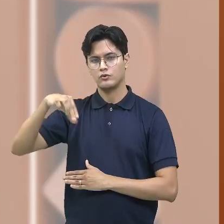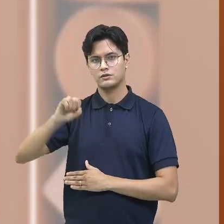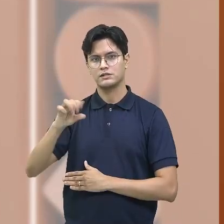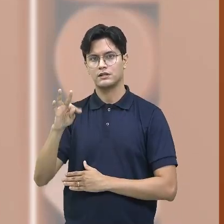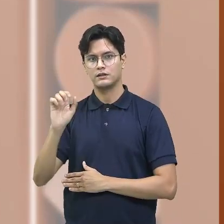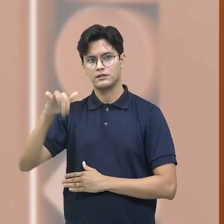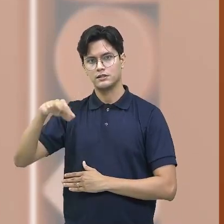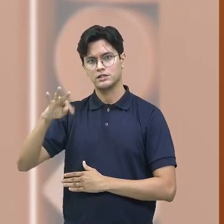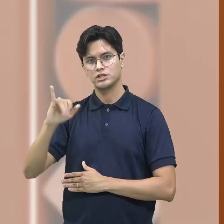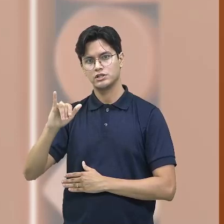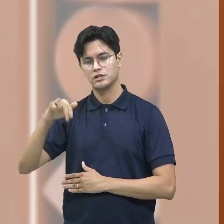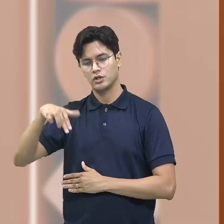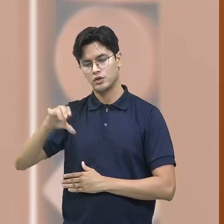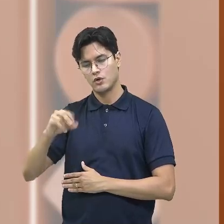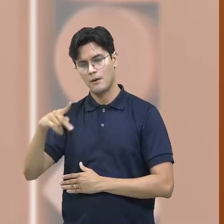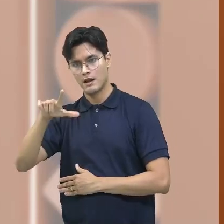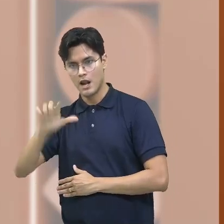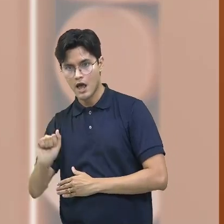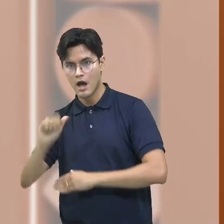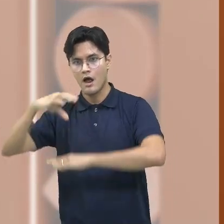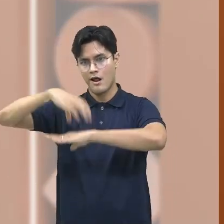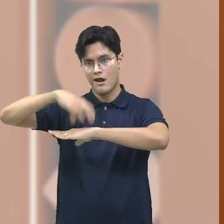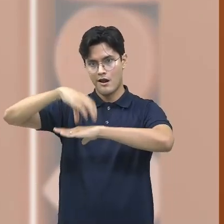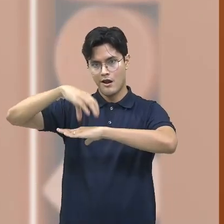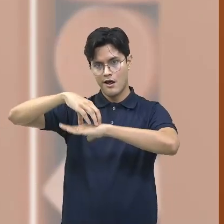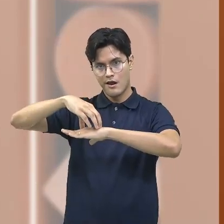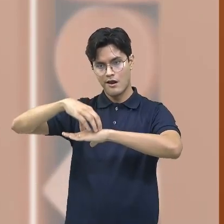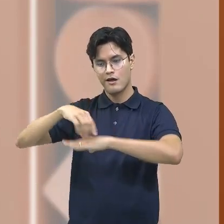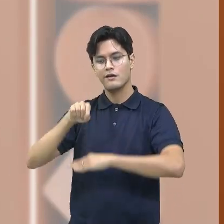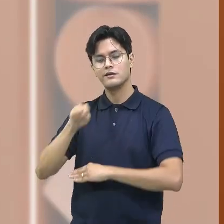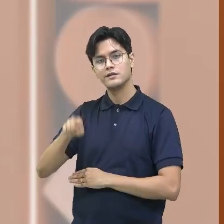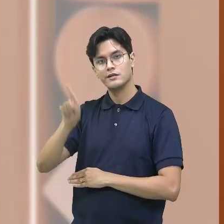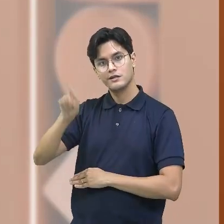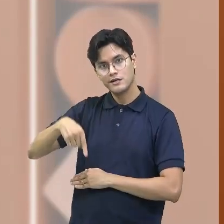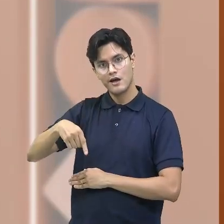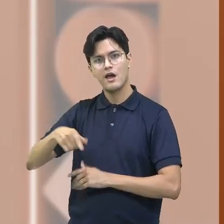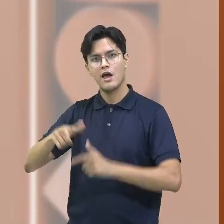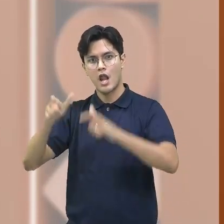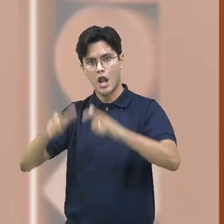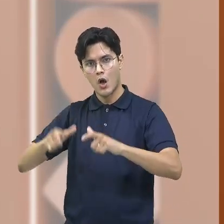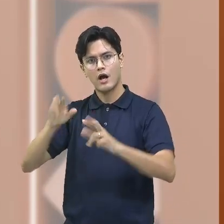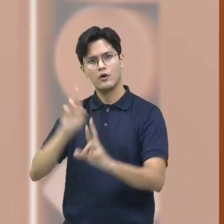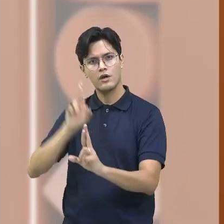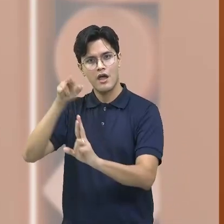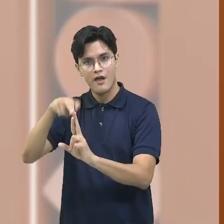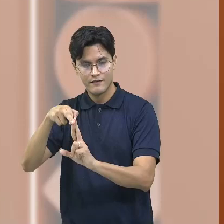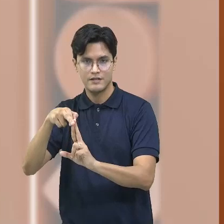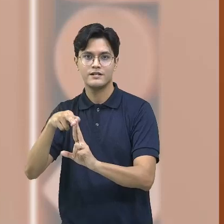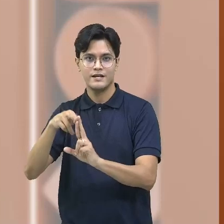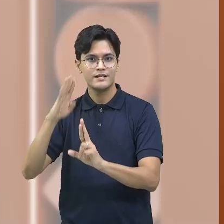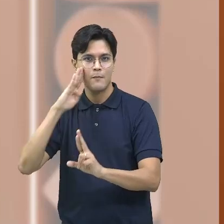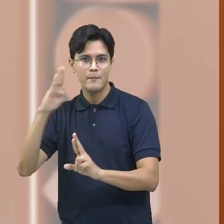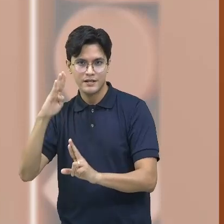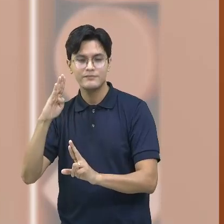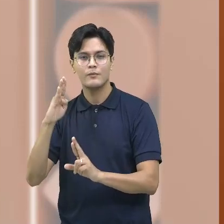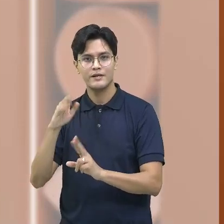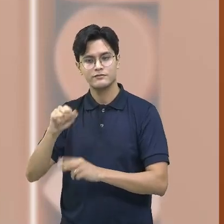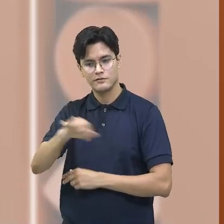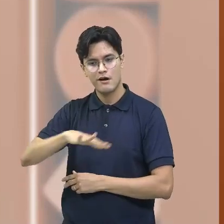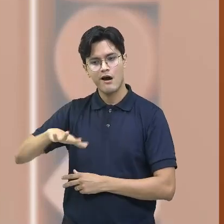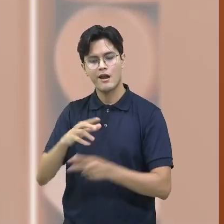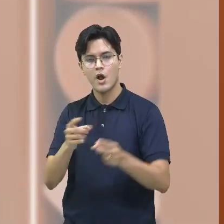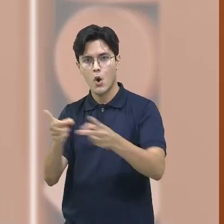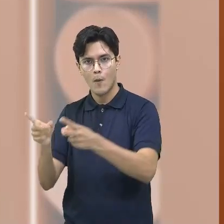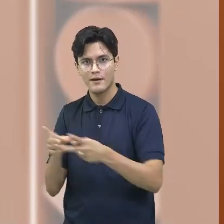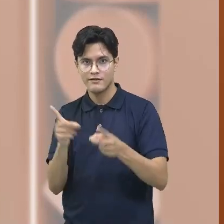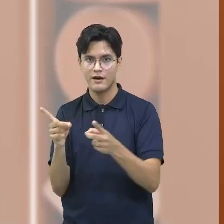Constantinopla vai tornar-se um ponto de referência, principalmente nas trocas comerciais